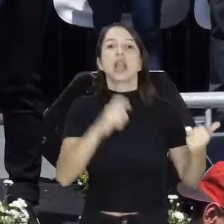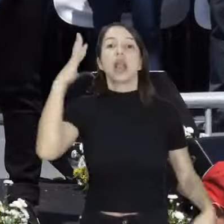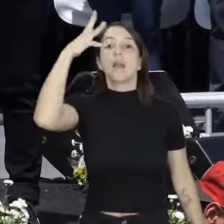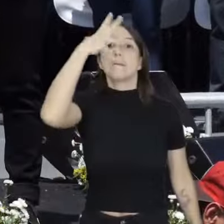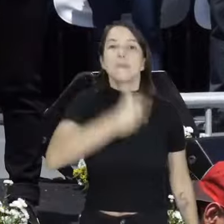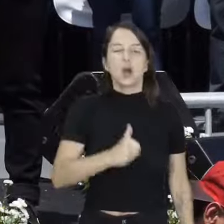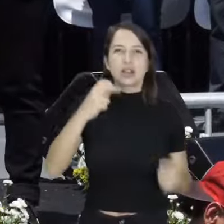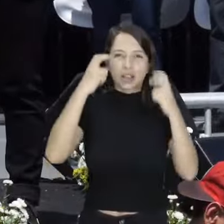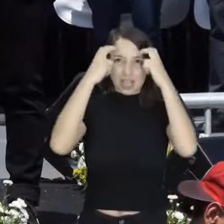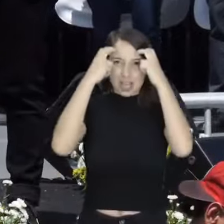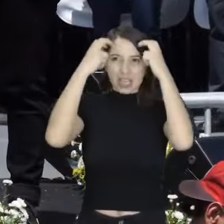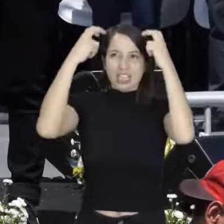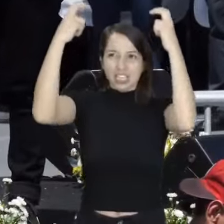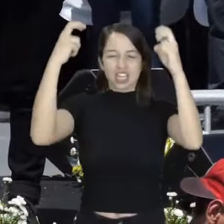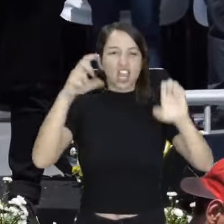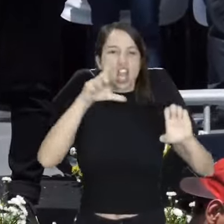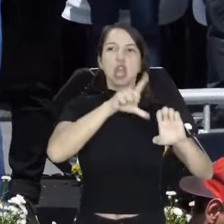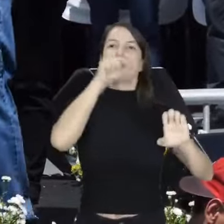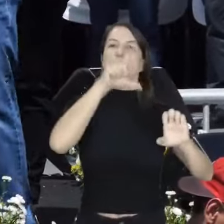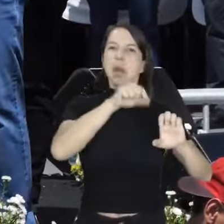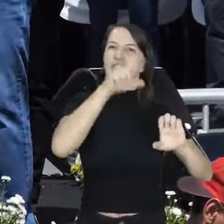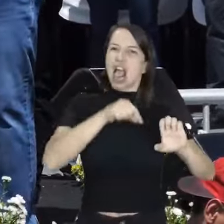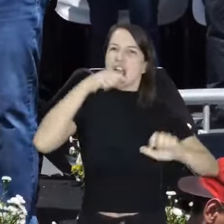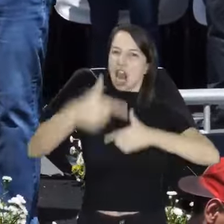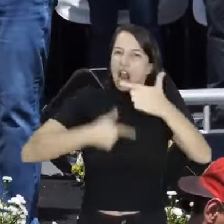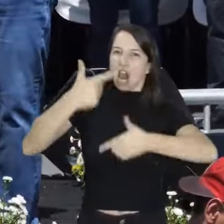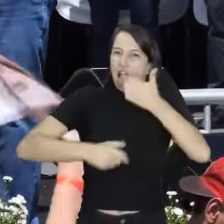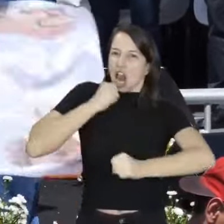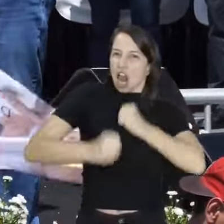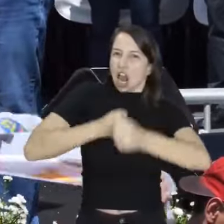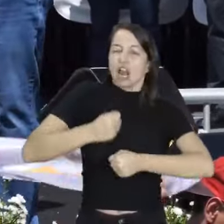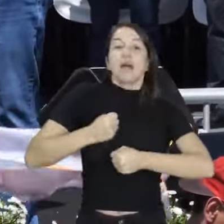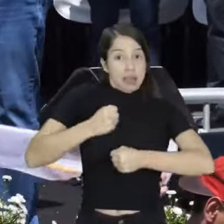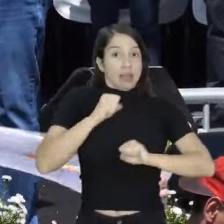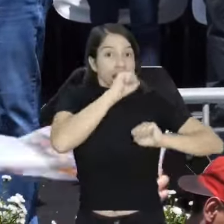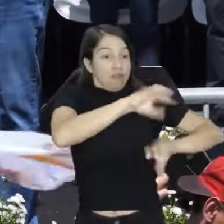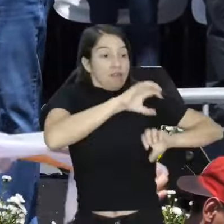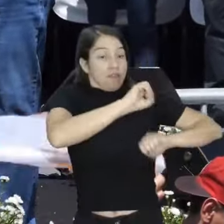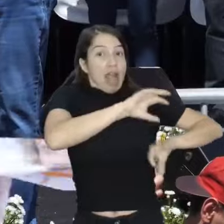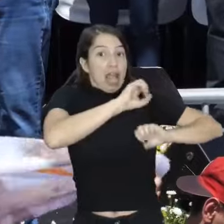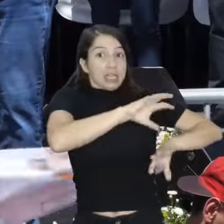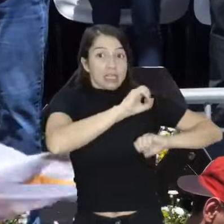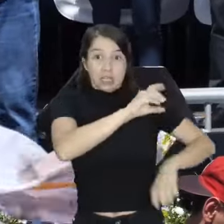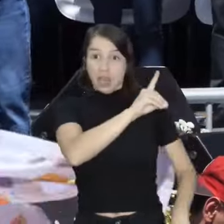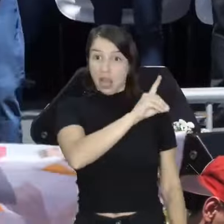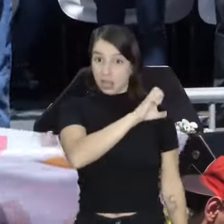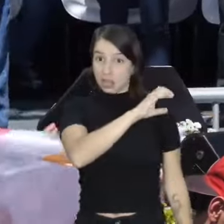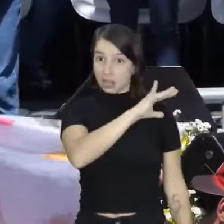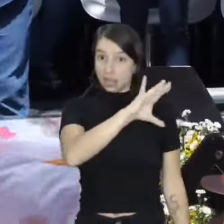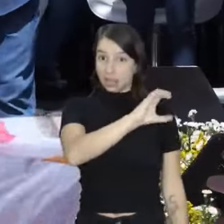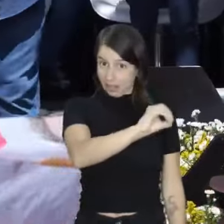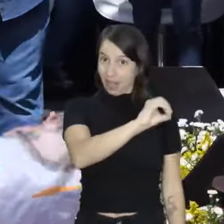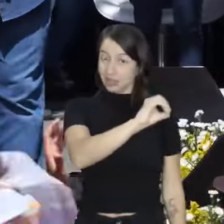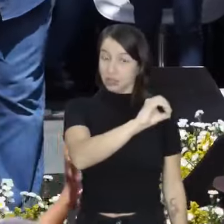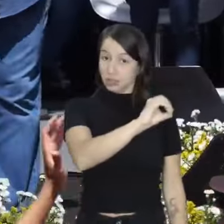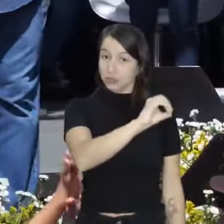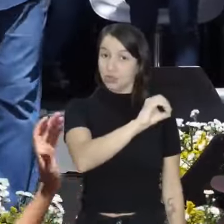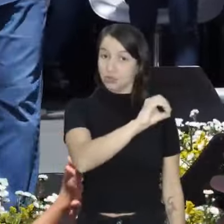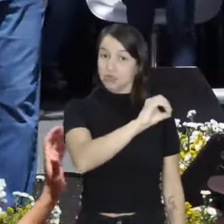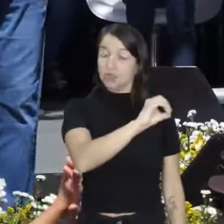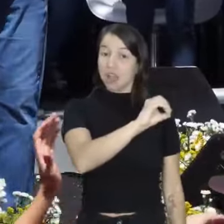que vai ensinar o Décio a ajudar o povo de Santa Catarina a ser empreendedor. Meus queridos